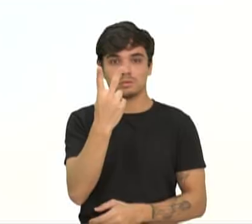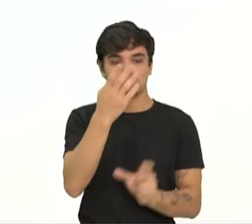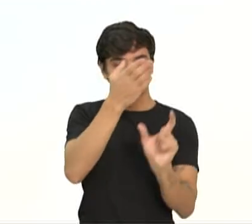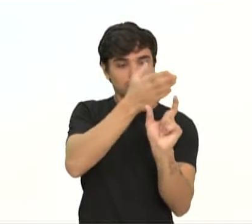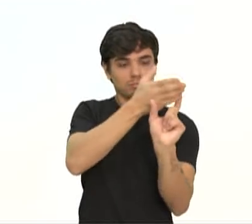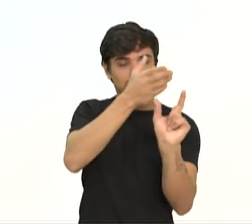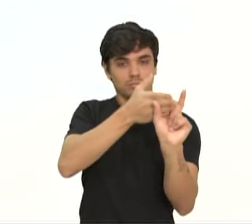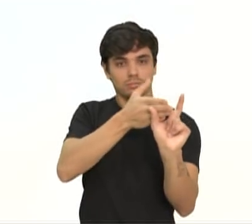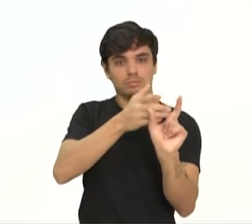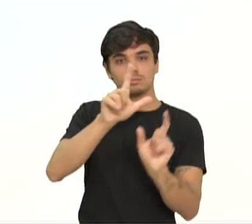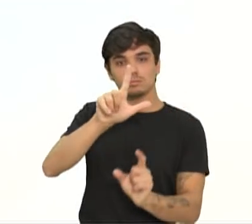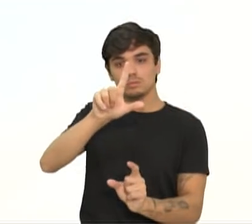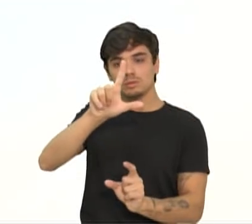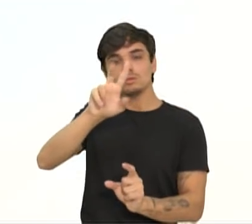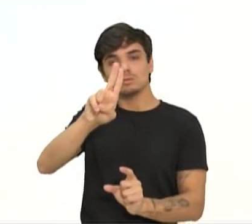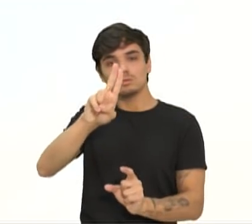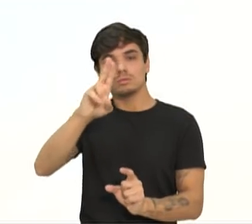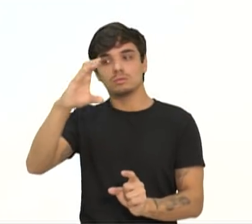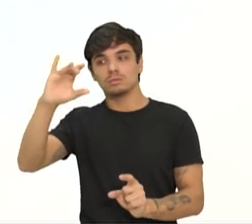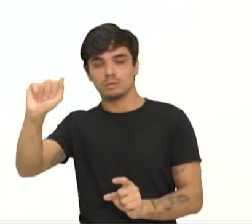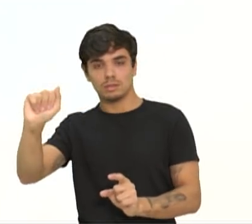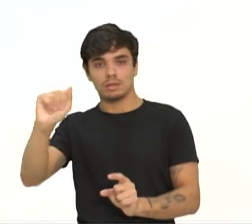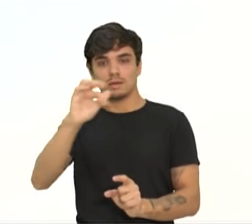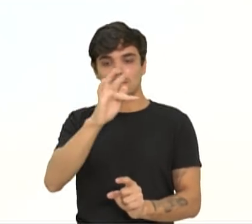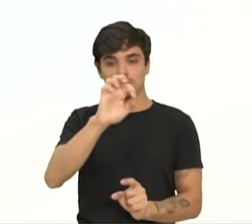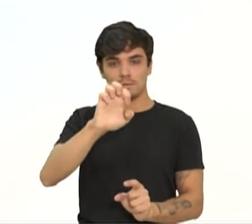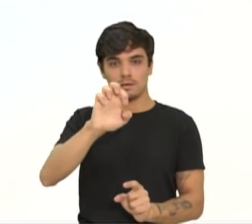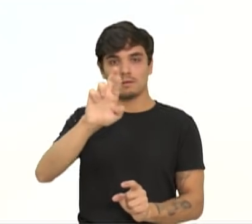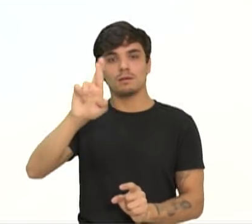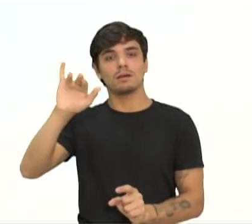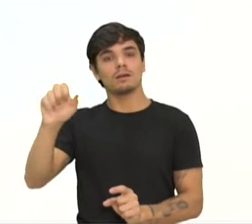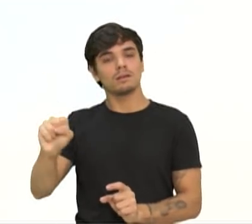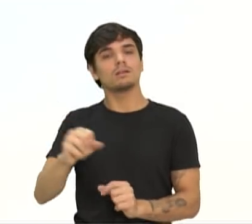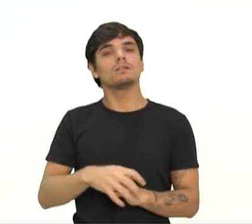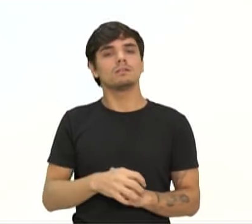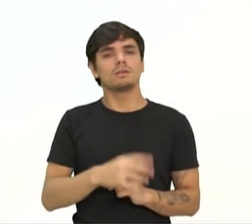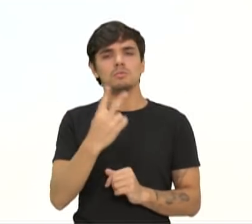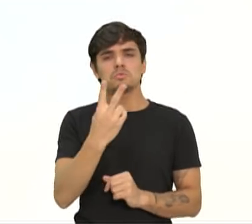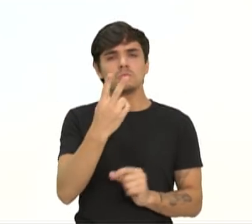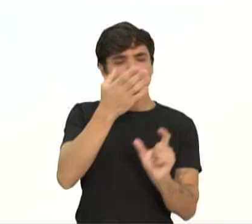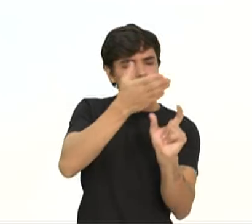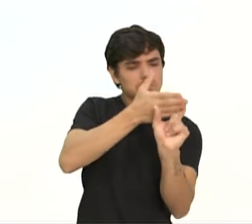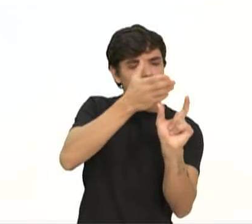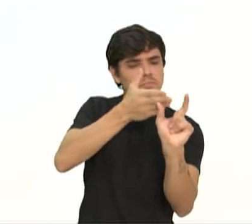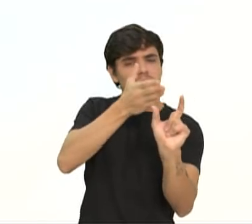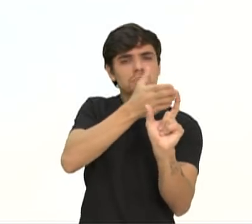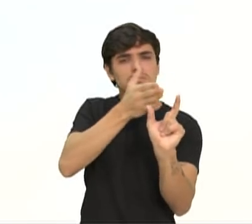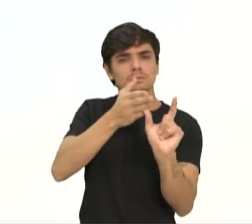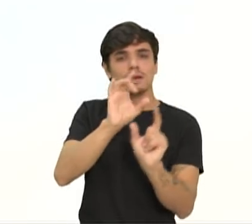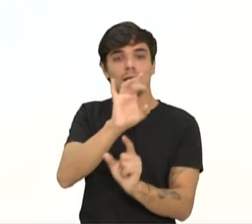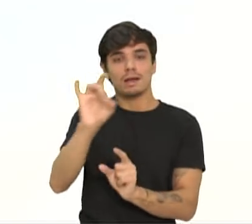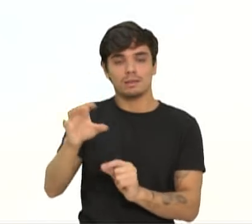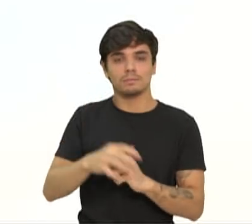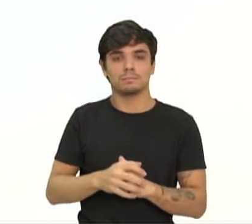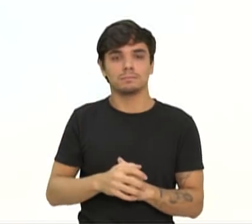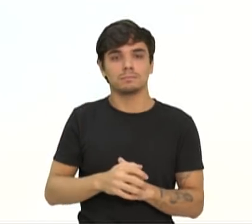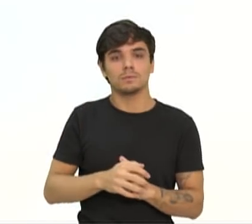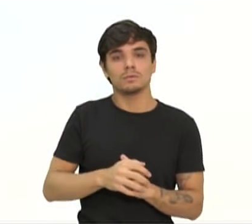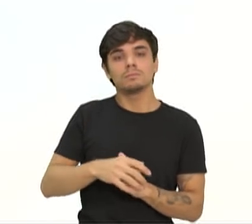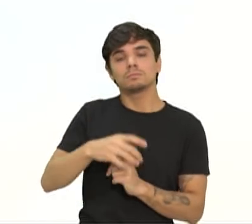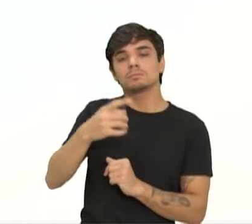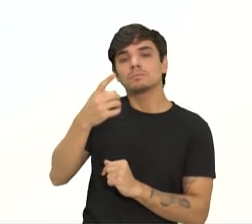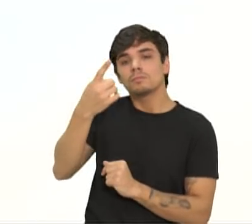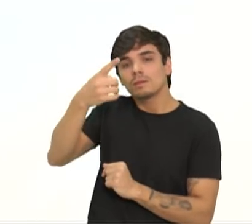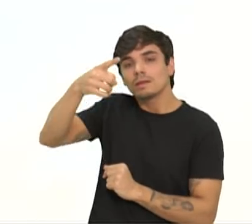Lúcia, férias, 2 sílabas cada palavra. O acento está na penúltima sílaba. Então, nós temos o acento